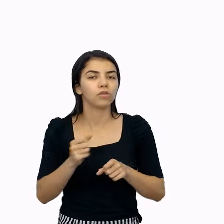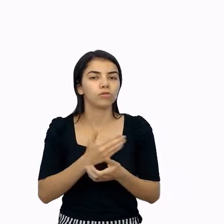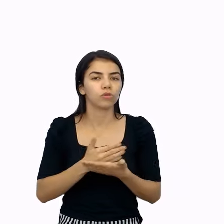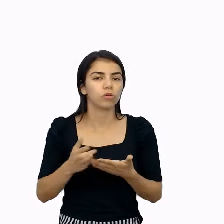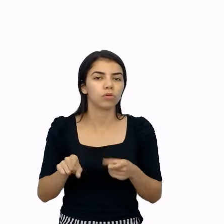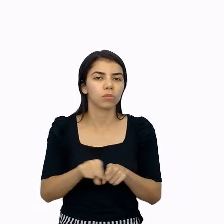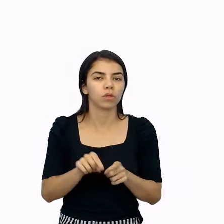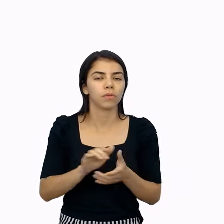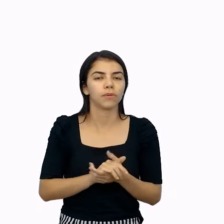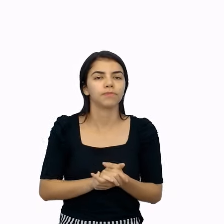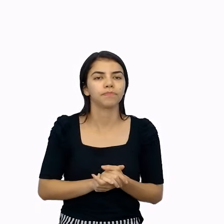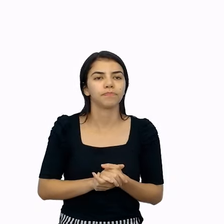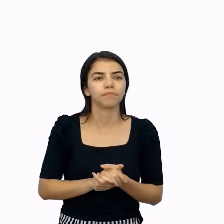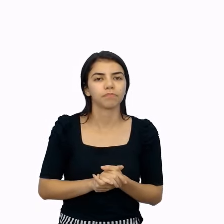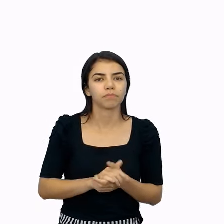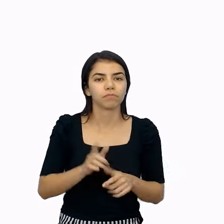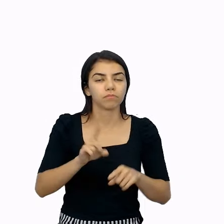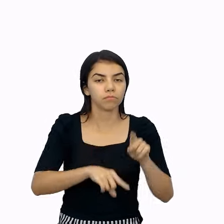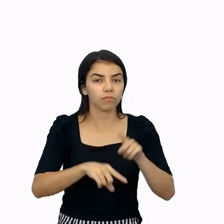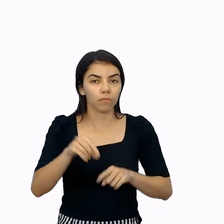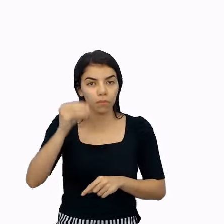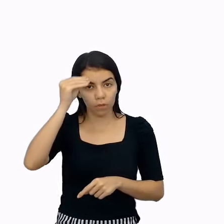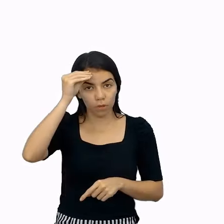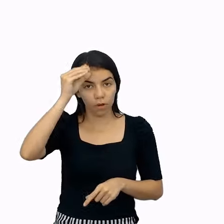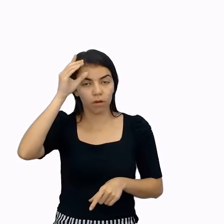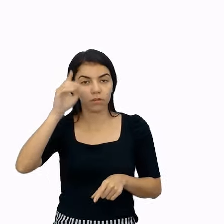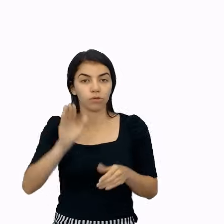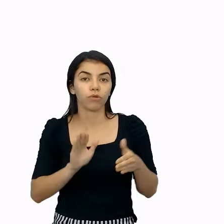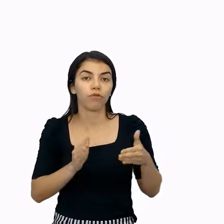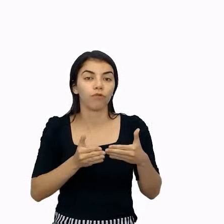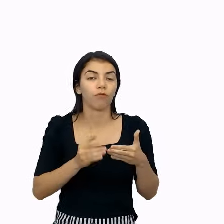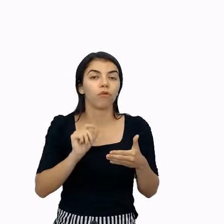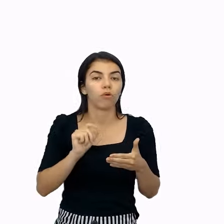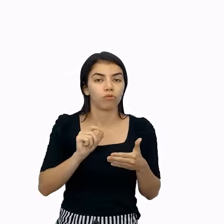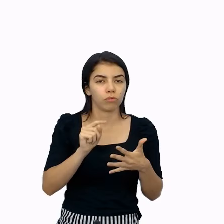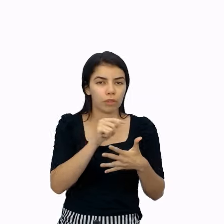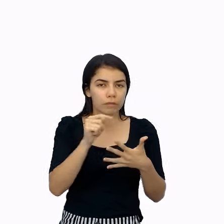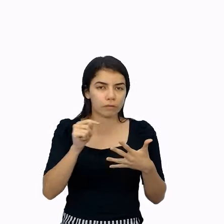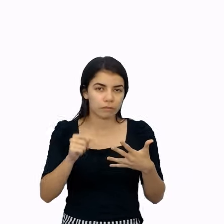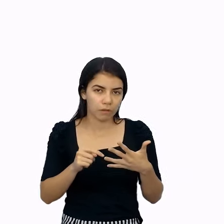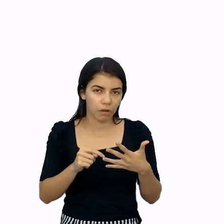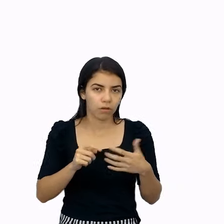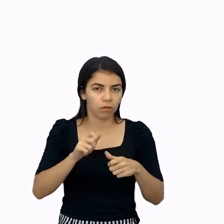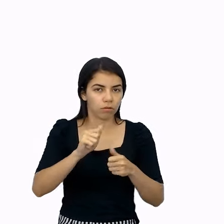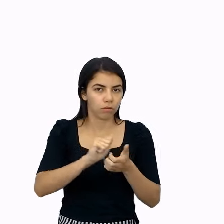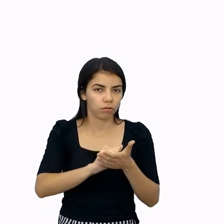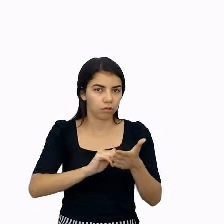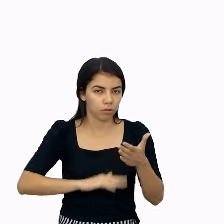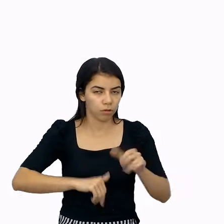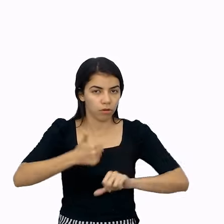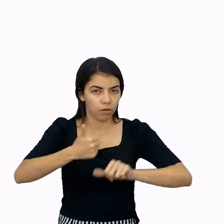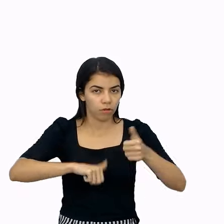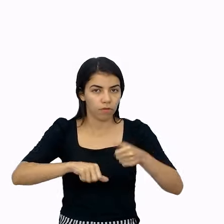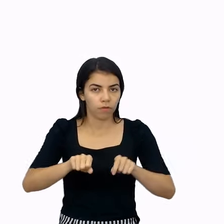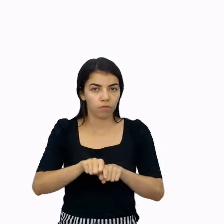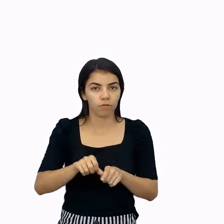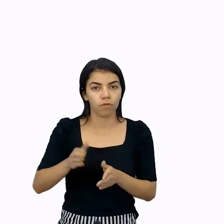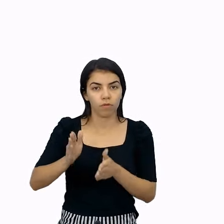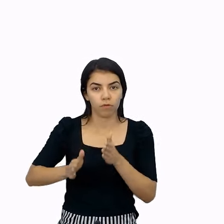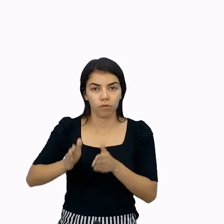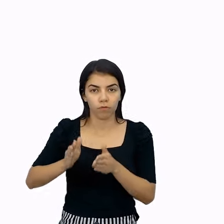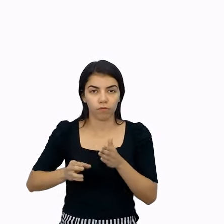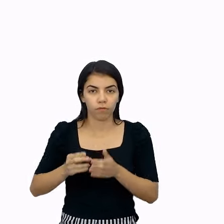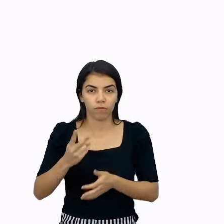dos objetos de conhecimento, com foco nos critérios avaliativos da SA7, volume 2 do